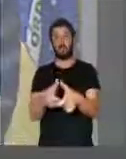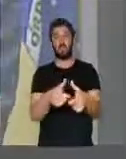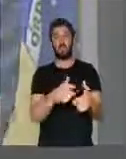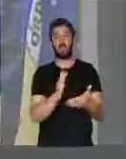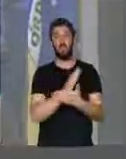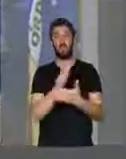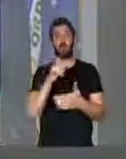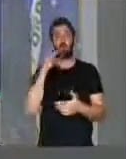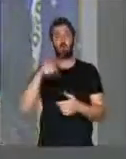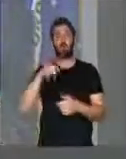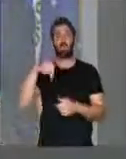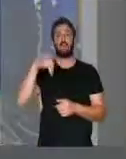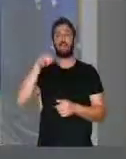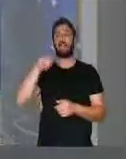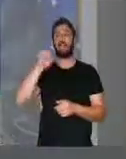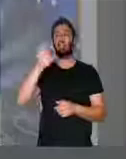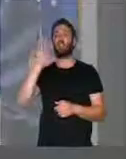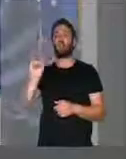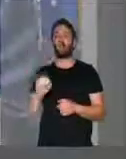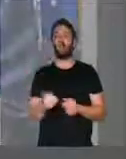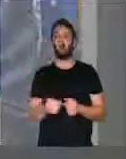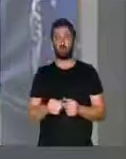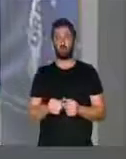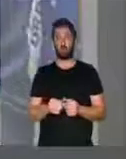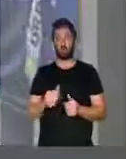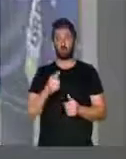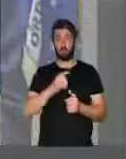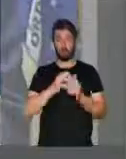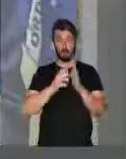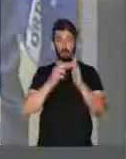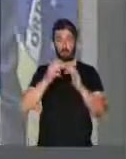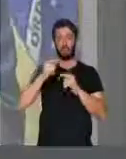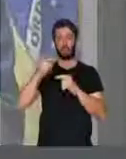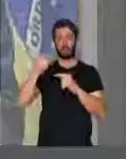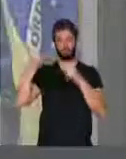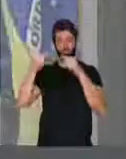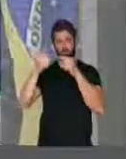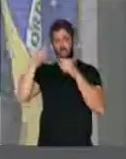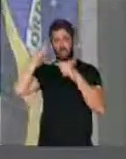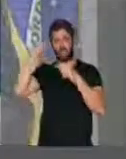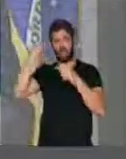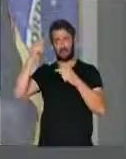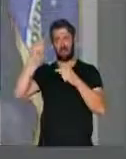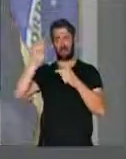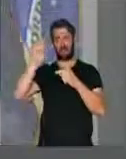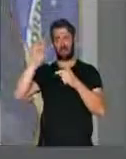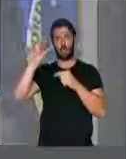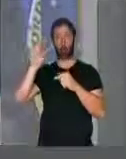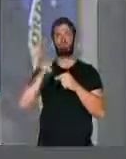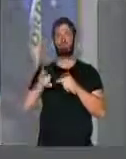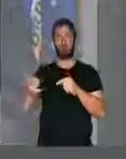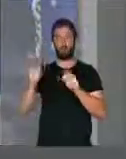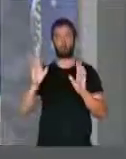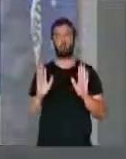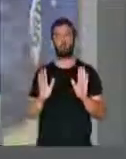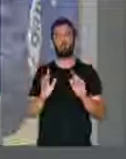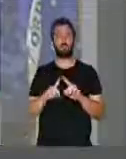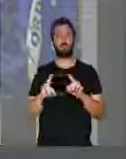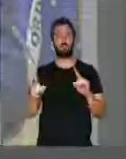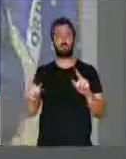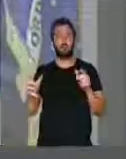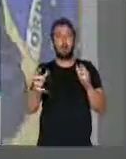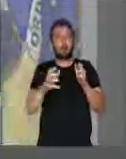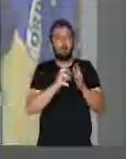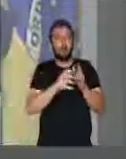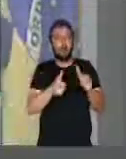menores, que alguns chamam de danico. Você tem um partido ideológico que deve sobreviver,